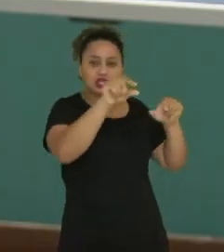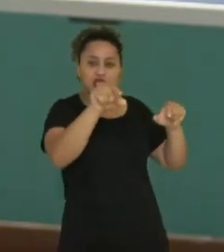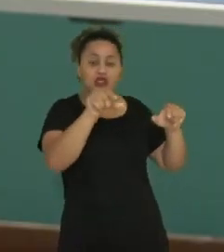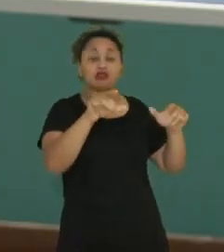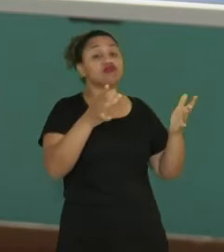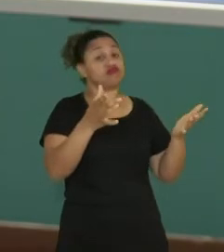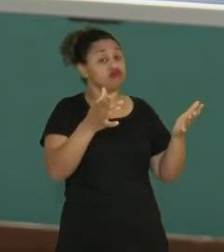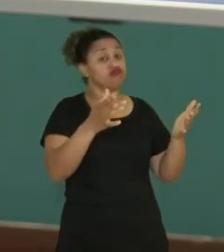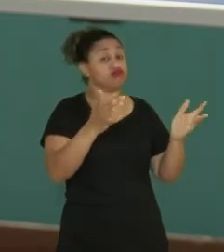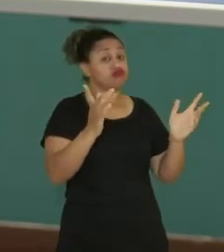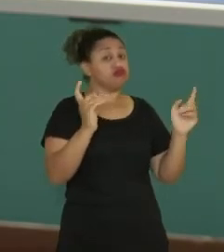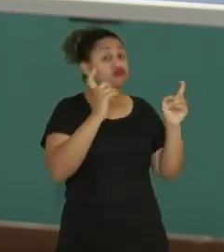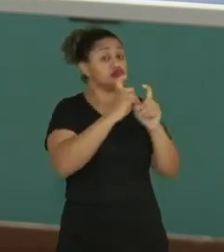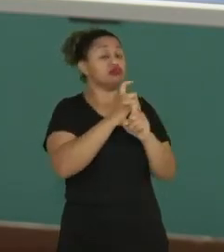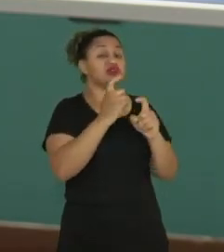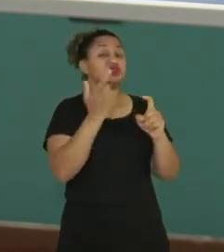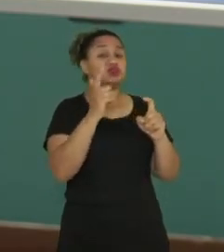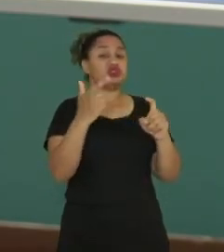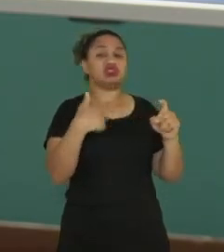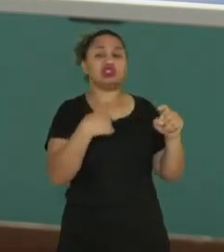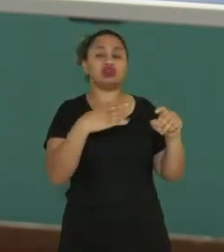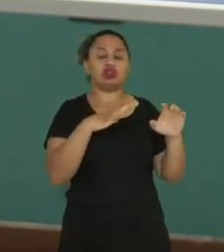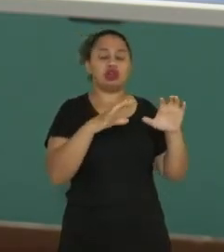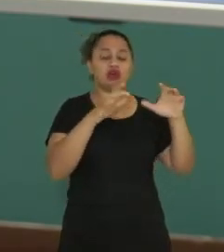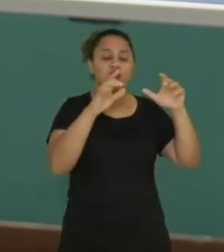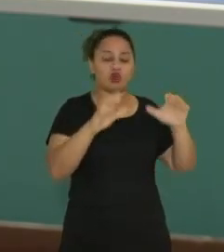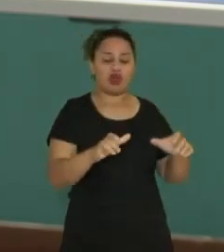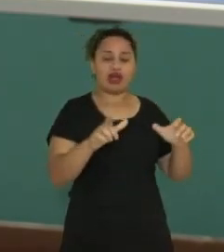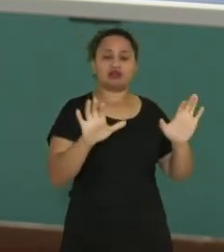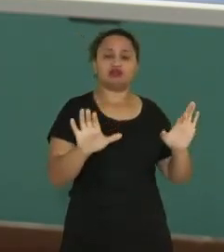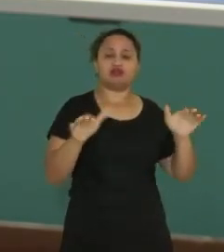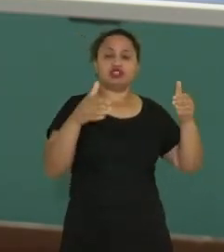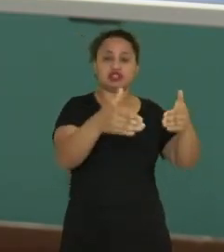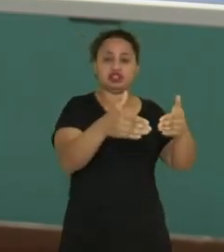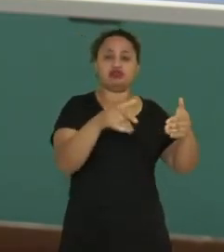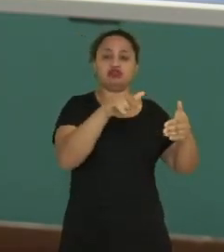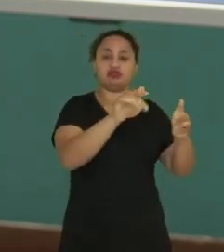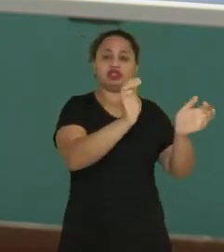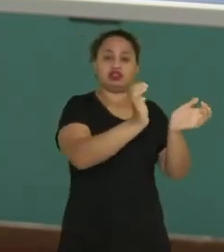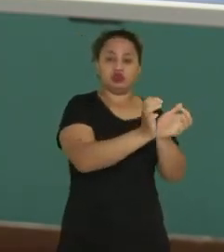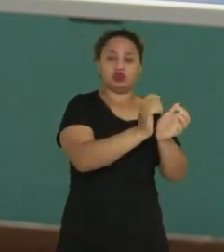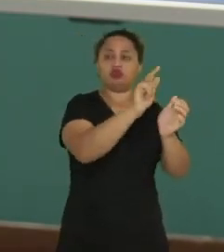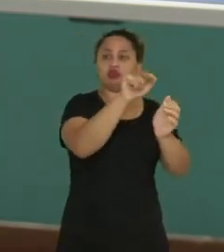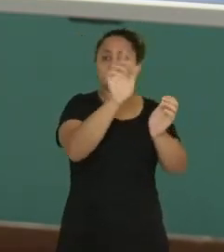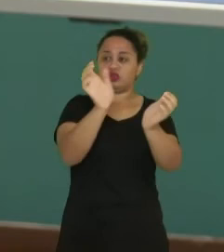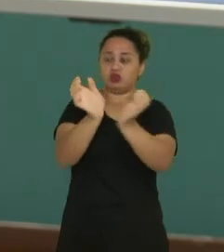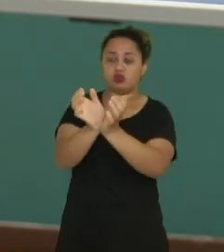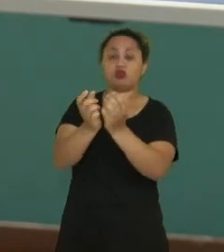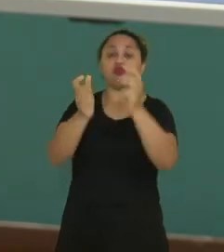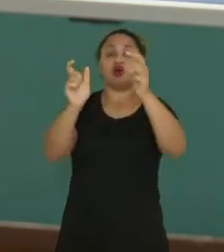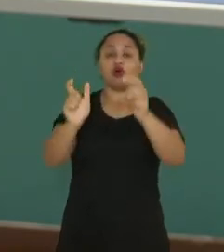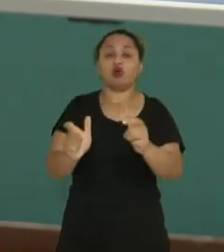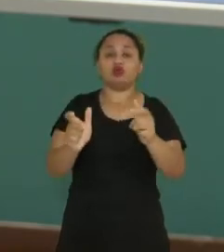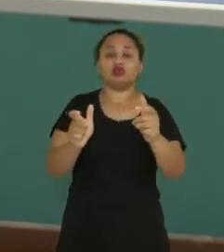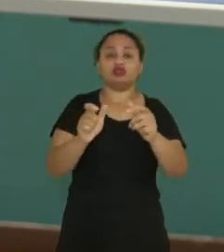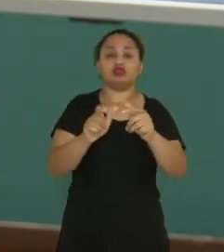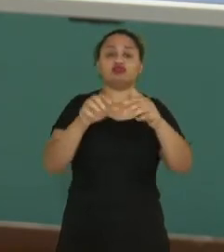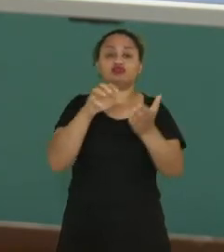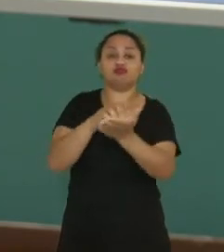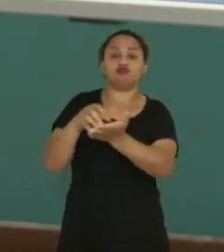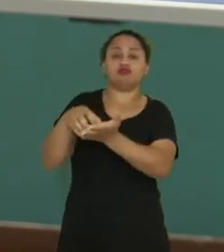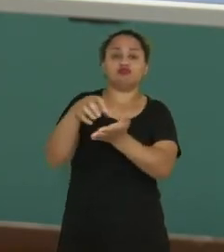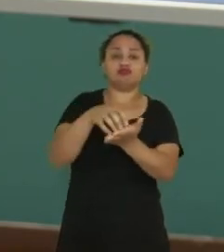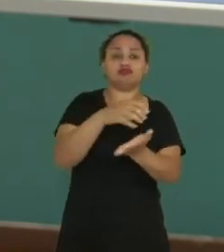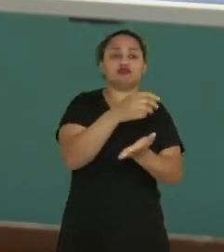povo indígena, né? Não havia uma fronteira definida até onde ia, né, a aldeia botocuda,